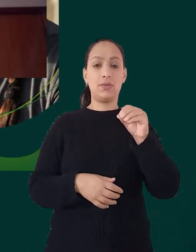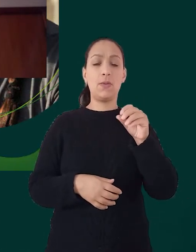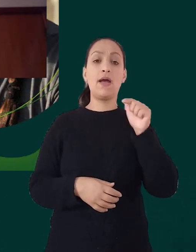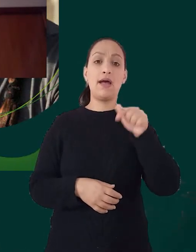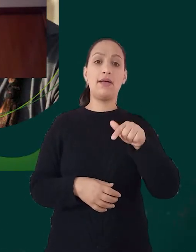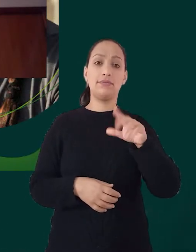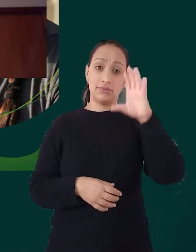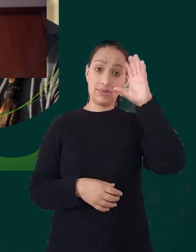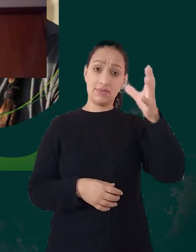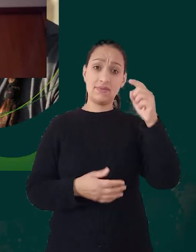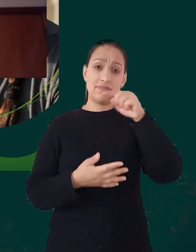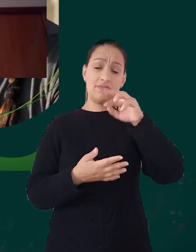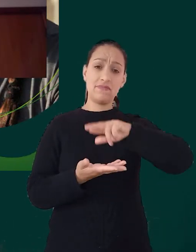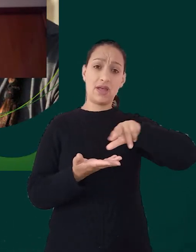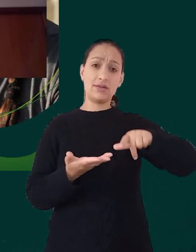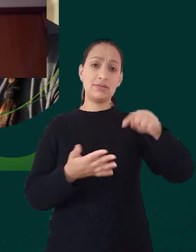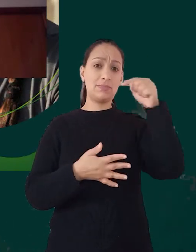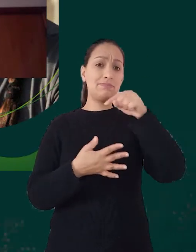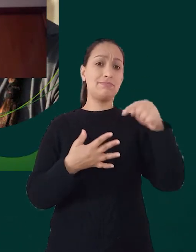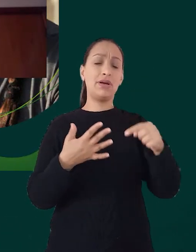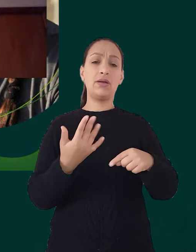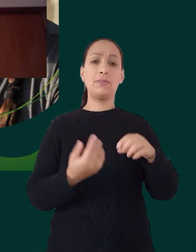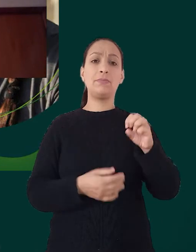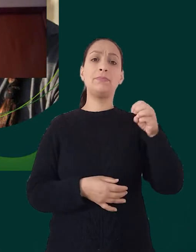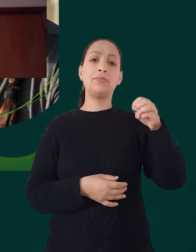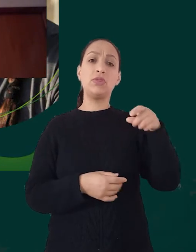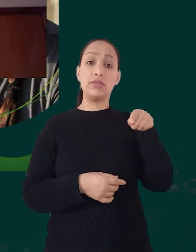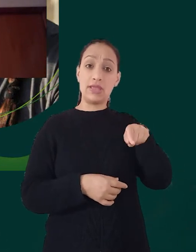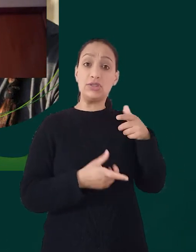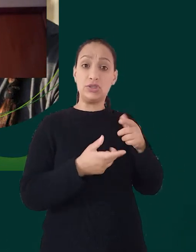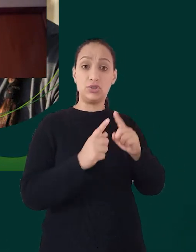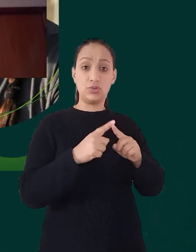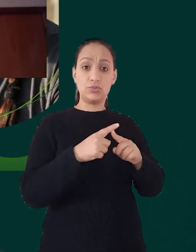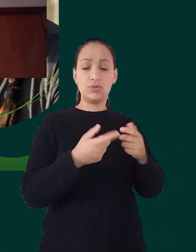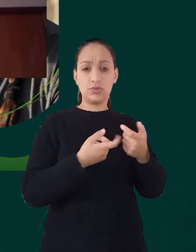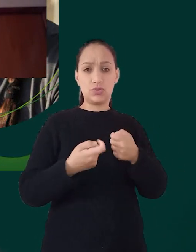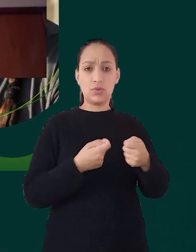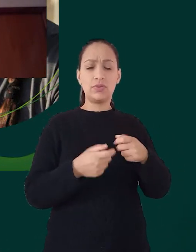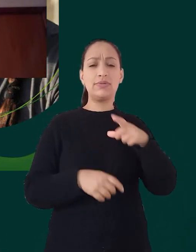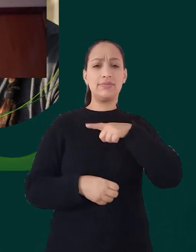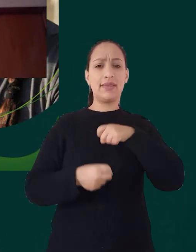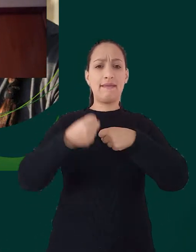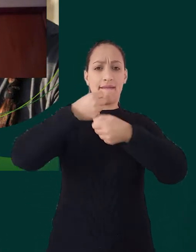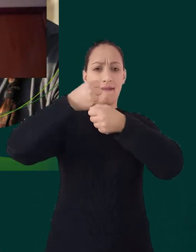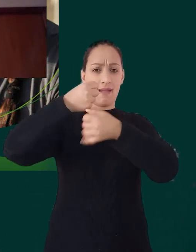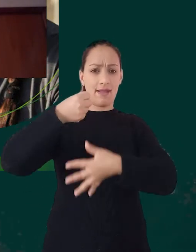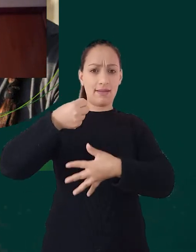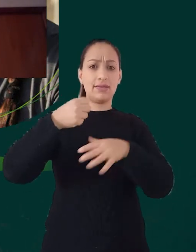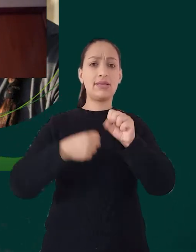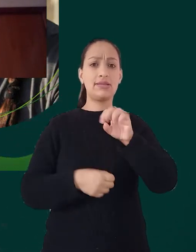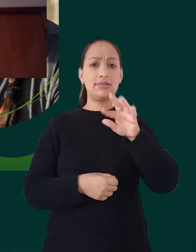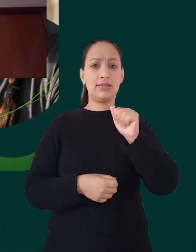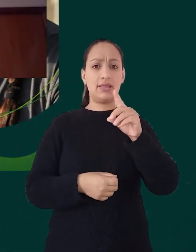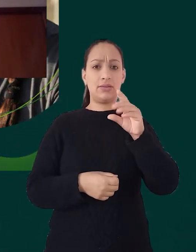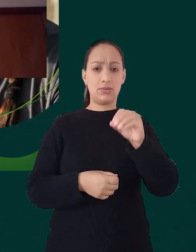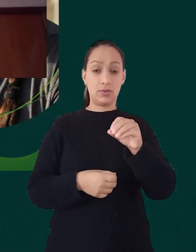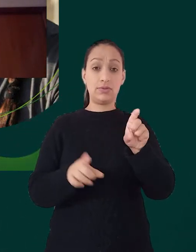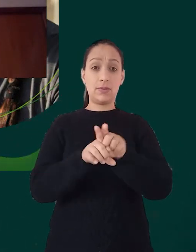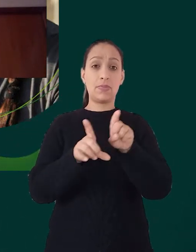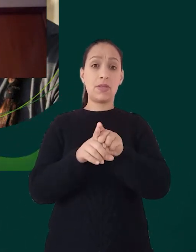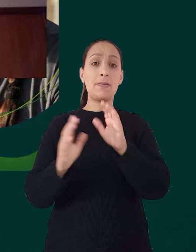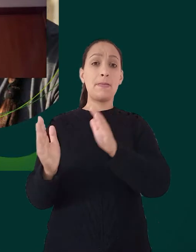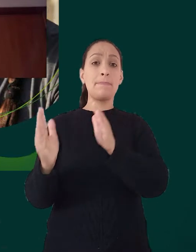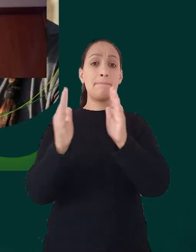em vários aspectos do Minecraft. E existe essa árvore de estados, inclusive, para os blocos.